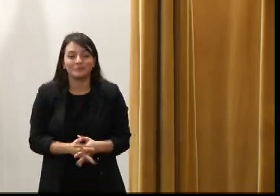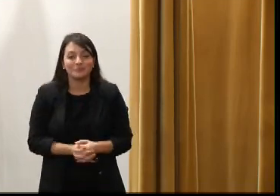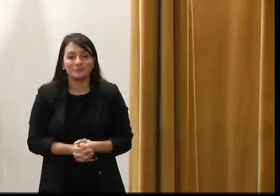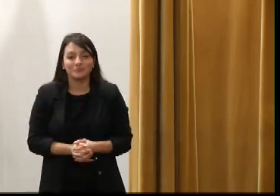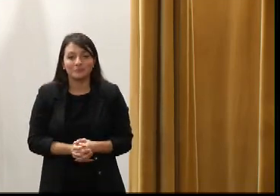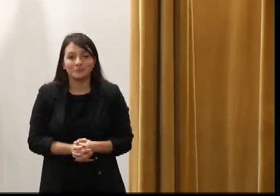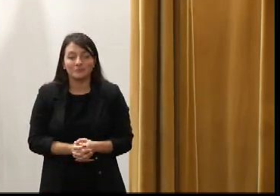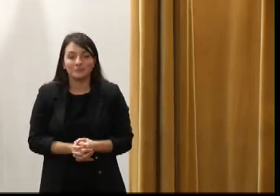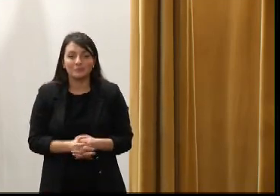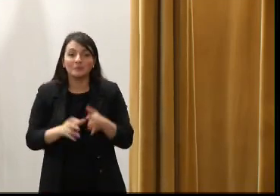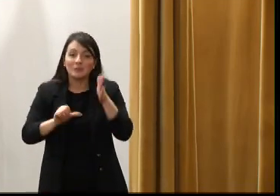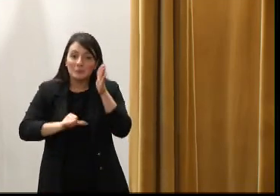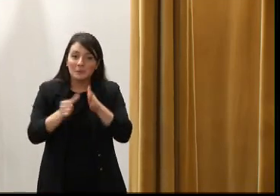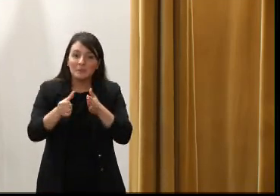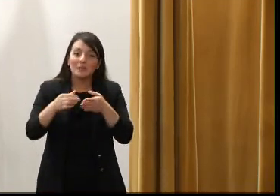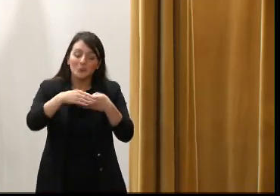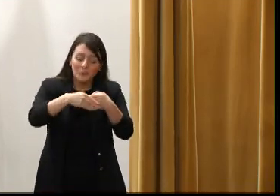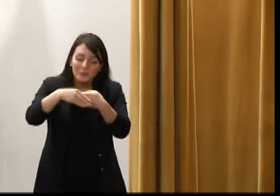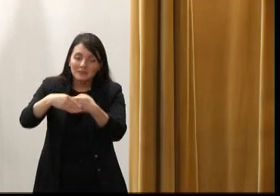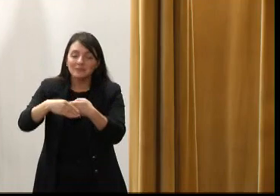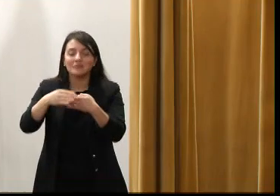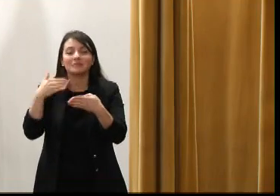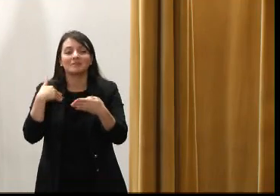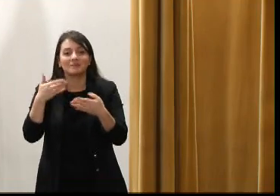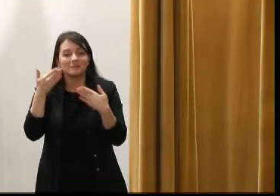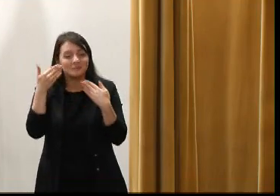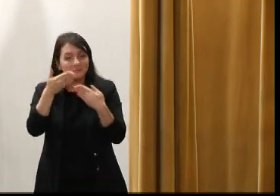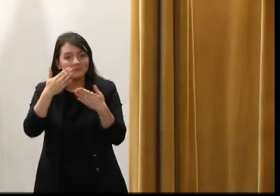Bom, primeiro quero cumprimentar todos aqui do encontro.